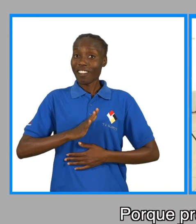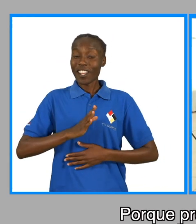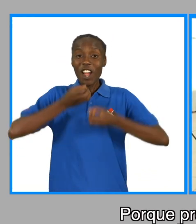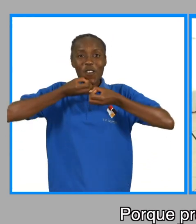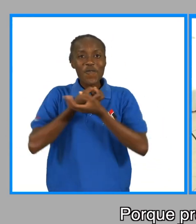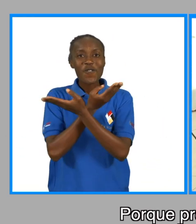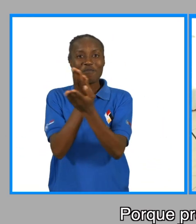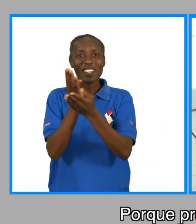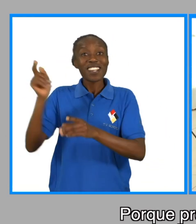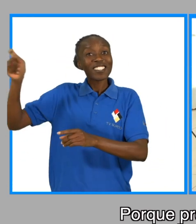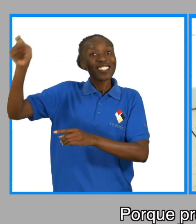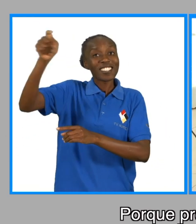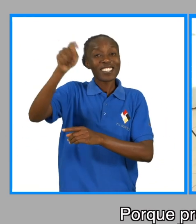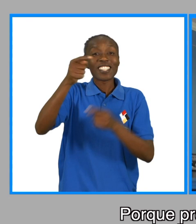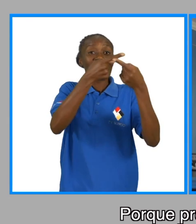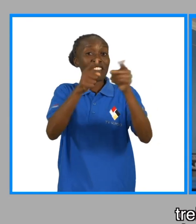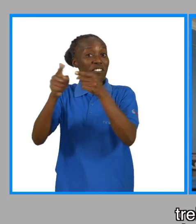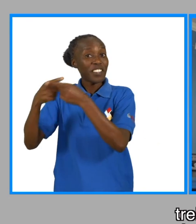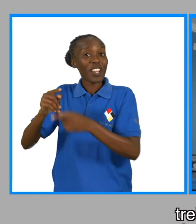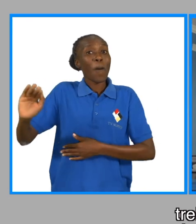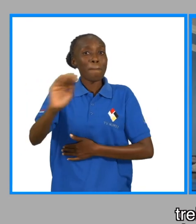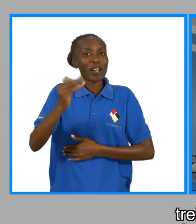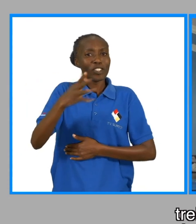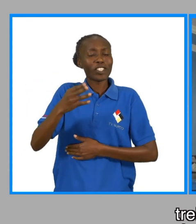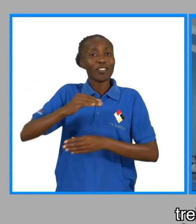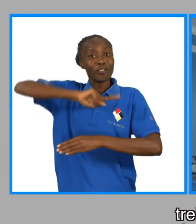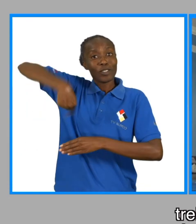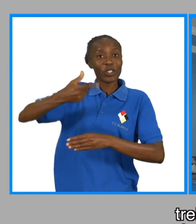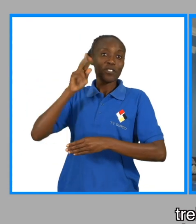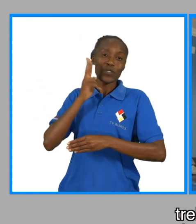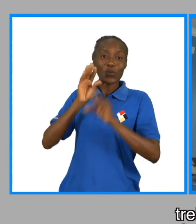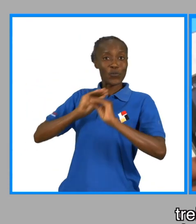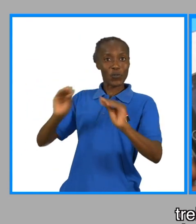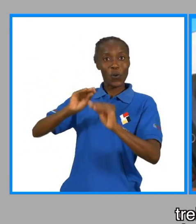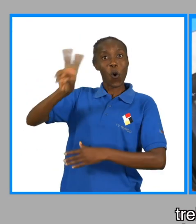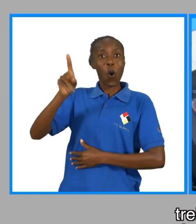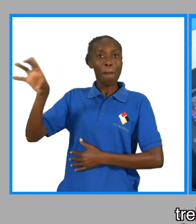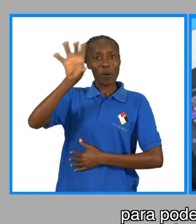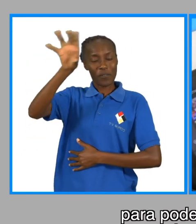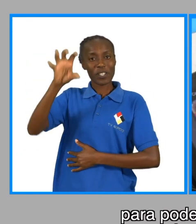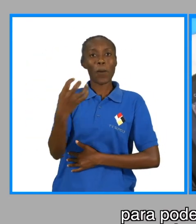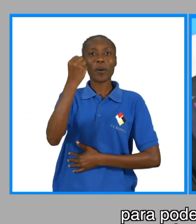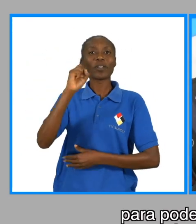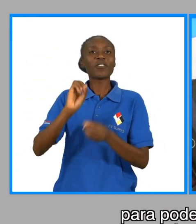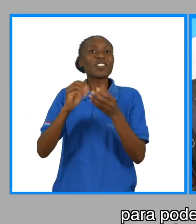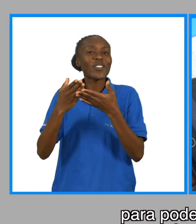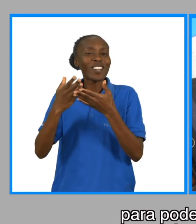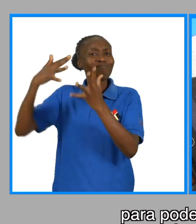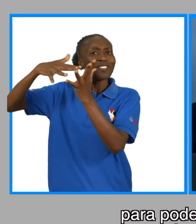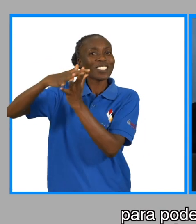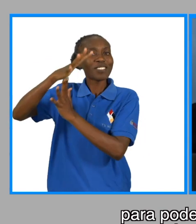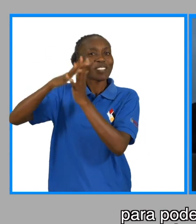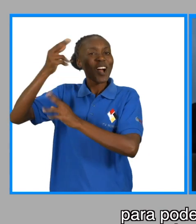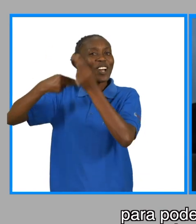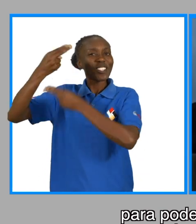pretendemos que a informação chegue de todos os lados, treinamos jovens surdos de outras partes do país para poderem também contar